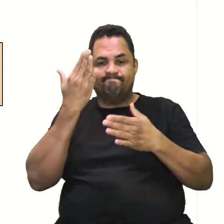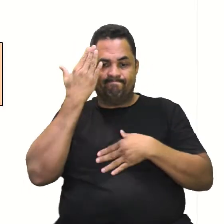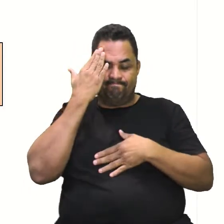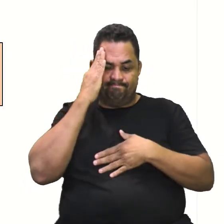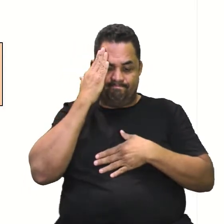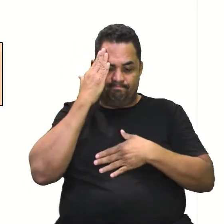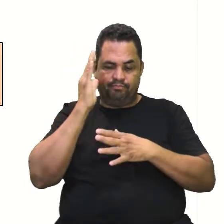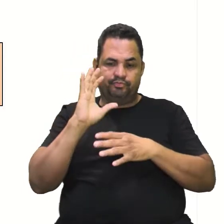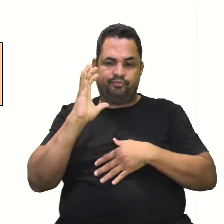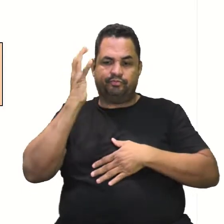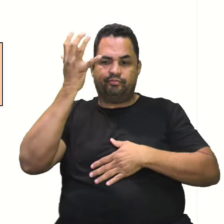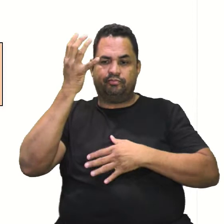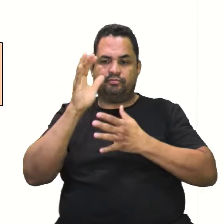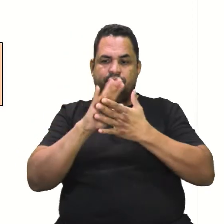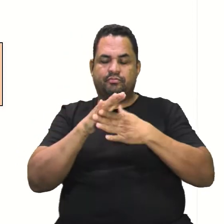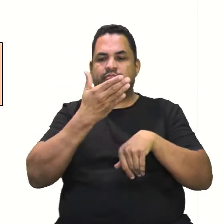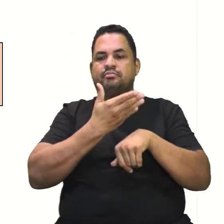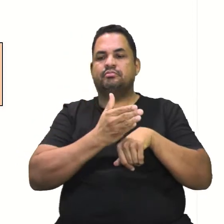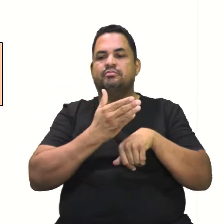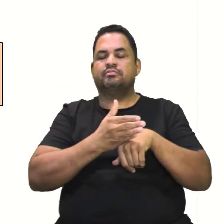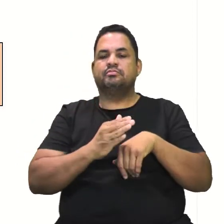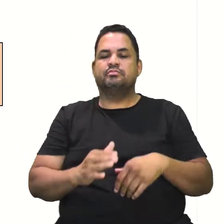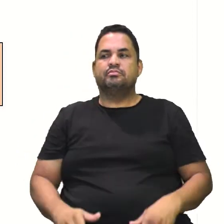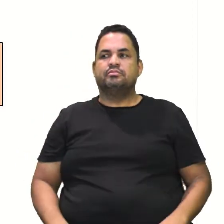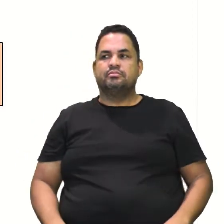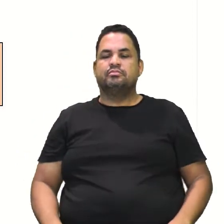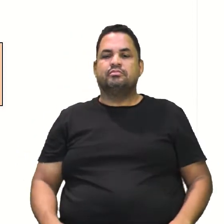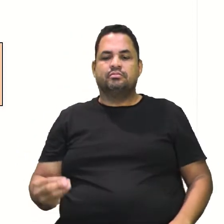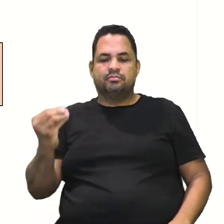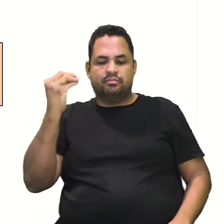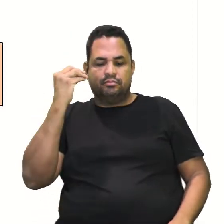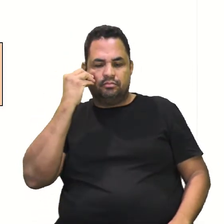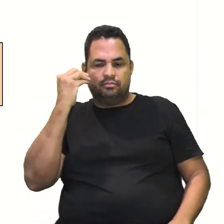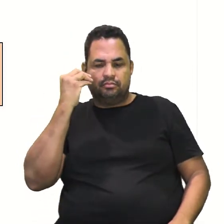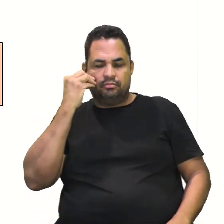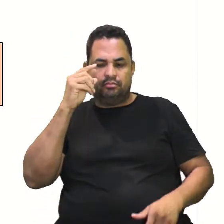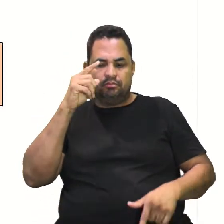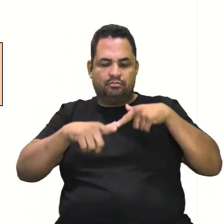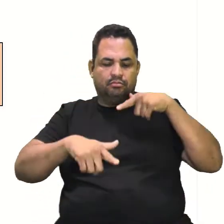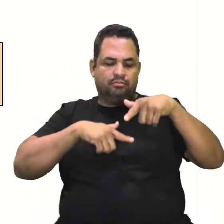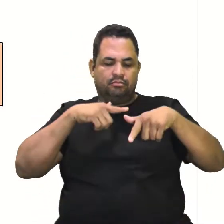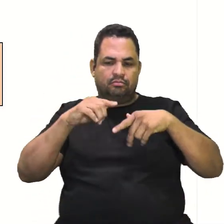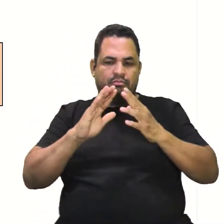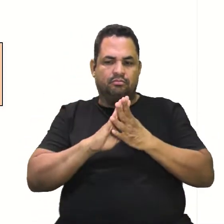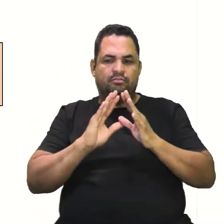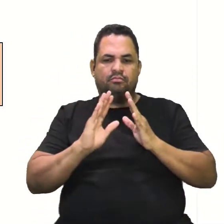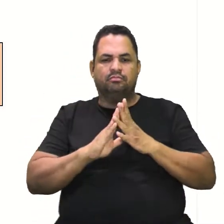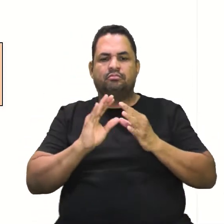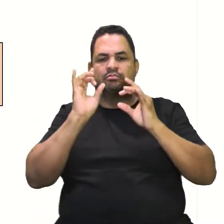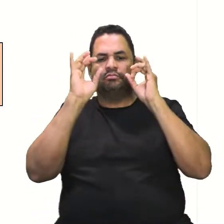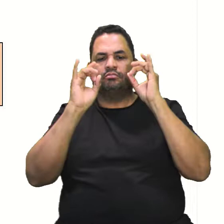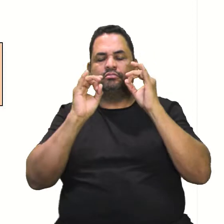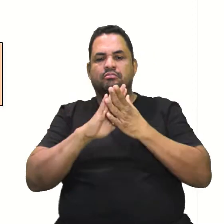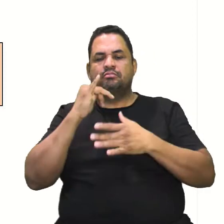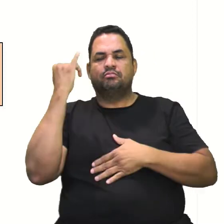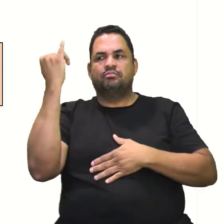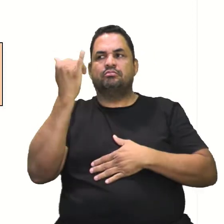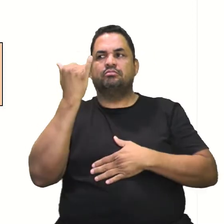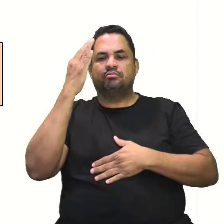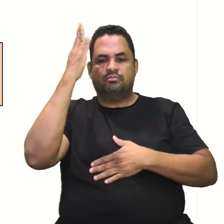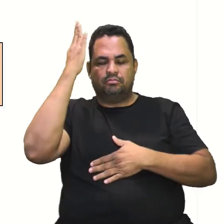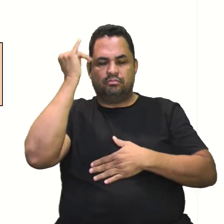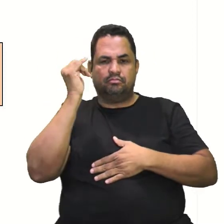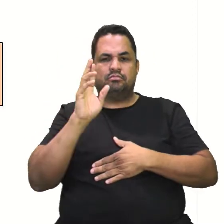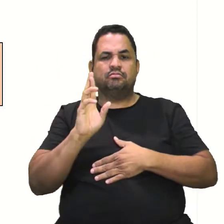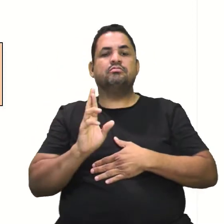vocês resolverem os exercícios. Tentem trabalhar os detalhes, tá? O importante é